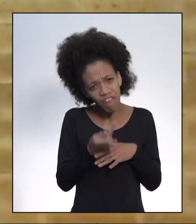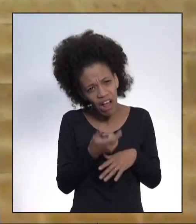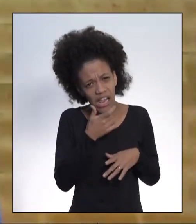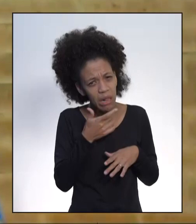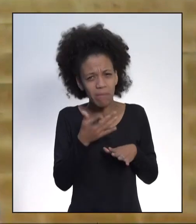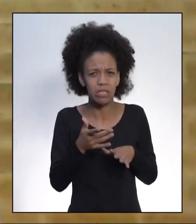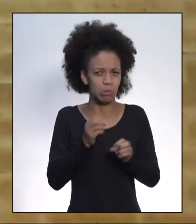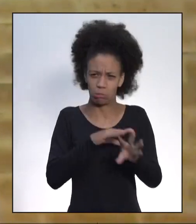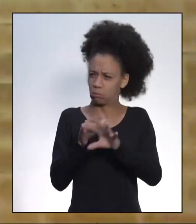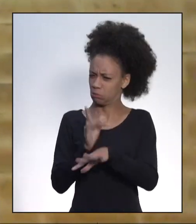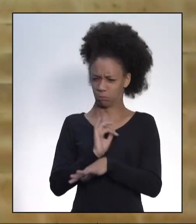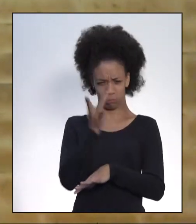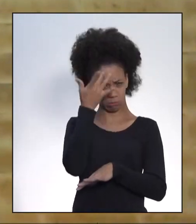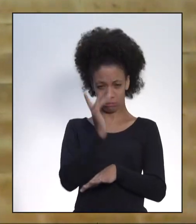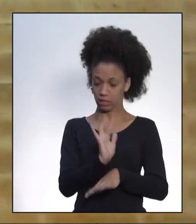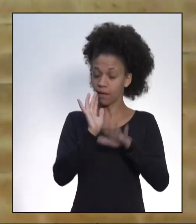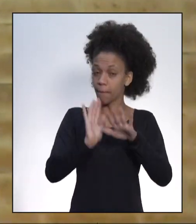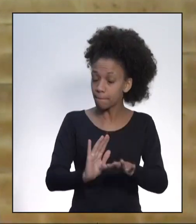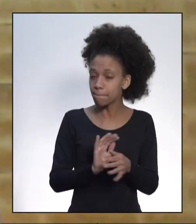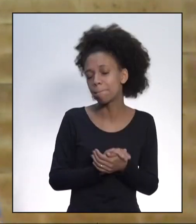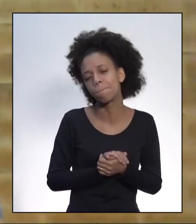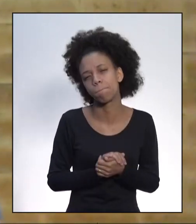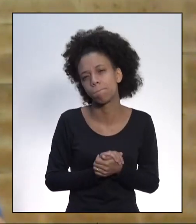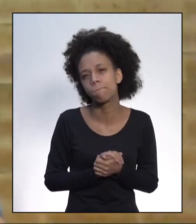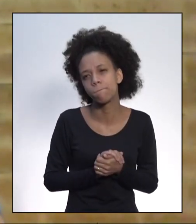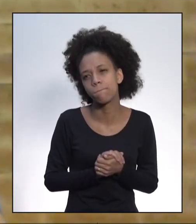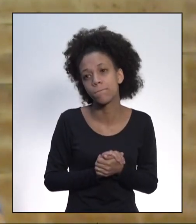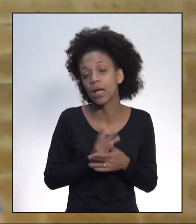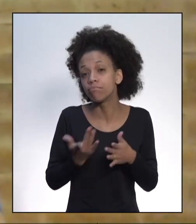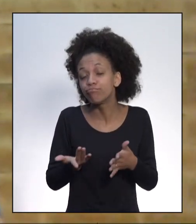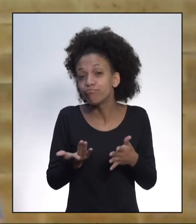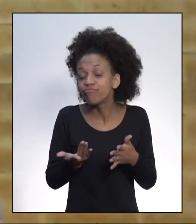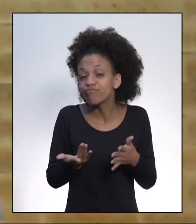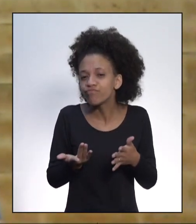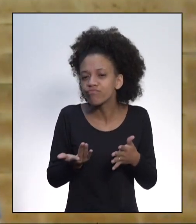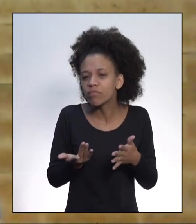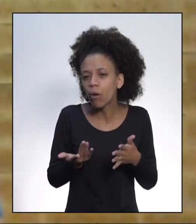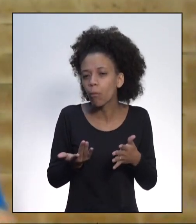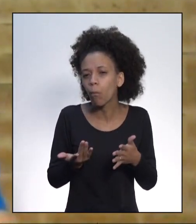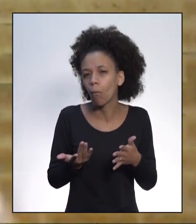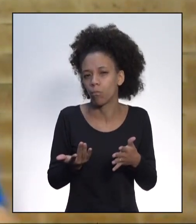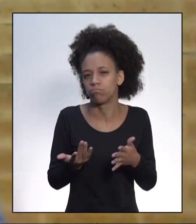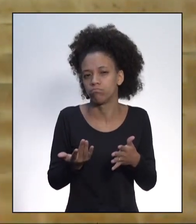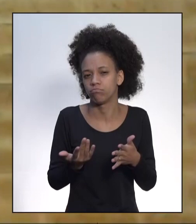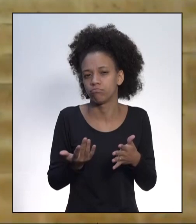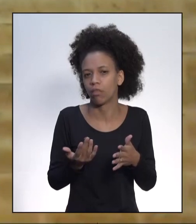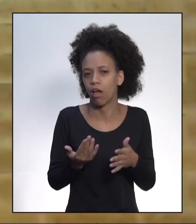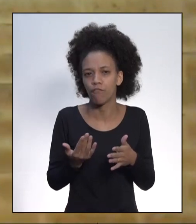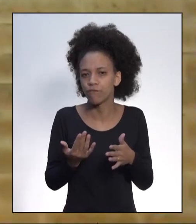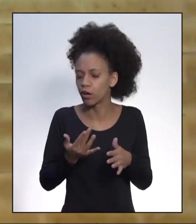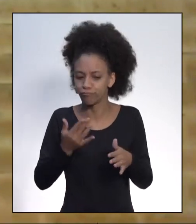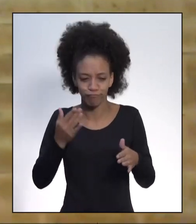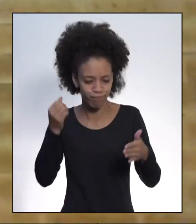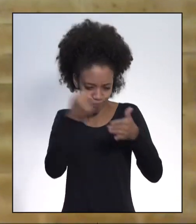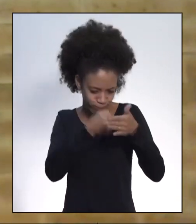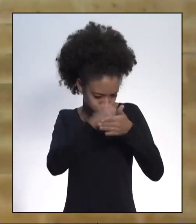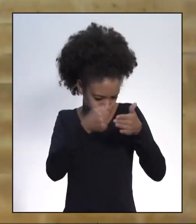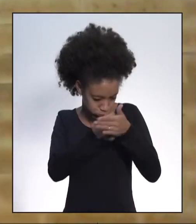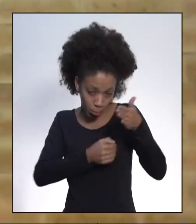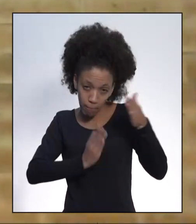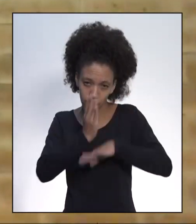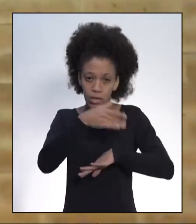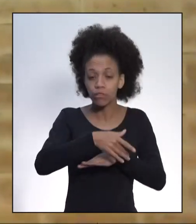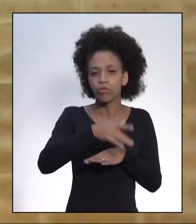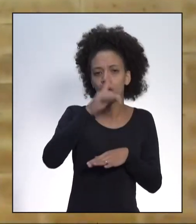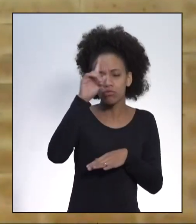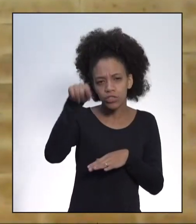né? Então, eu acabei, falei, me joguei nessa área, corri atrás. No dia seguinte que